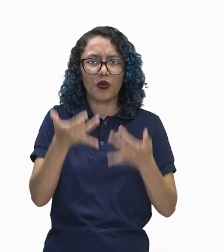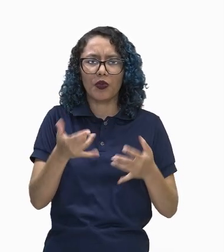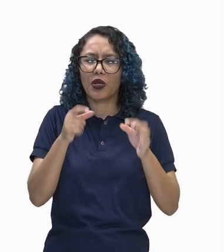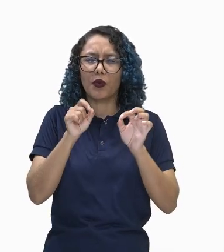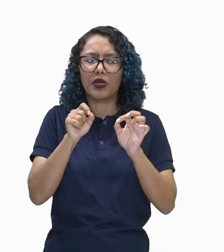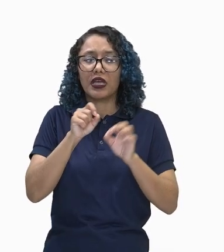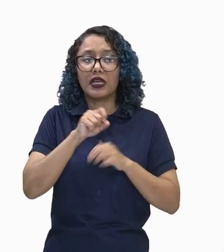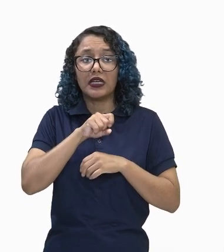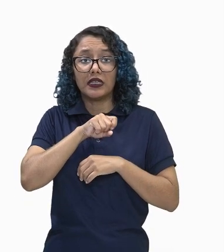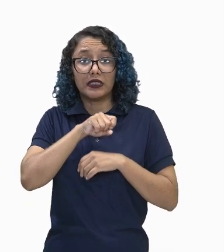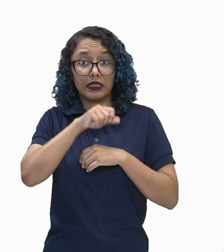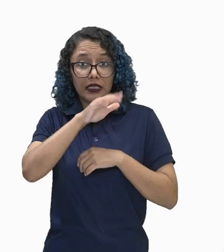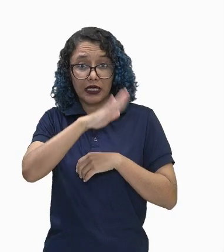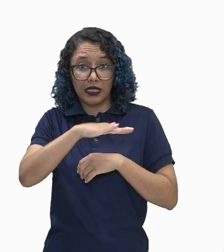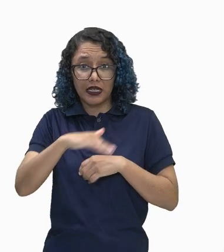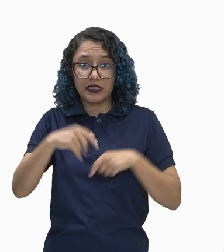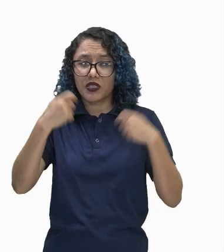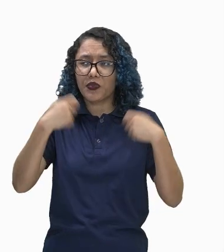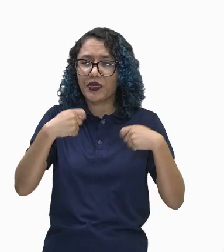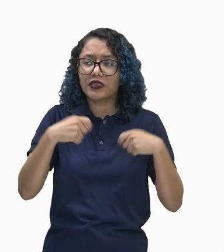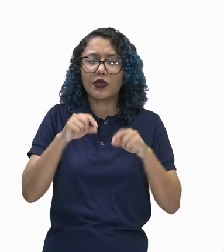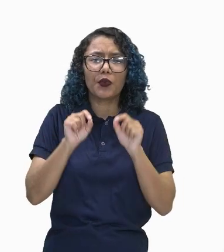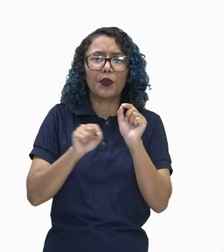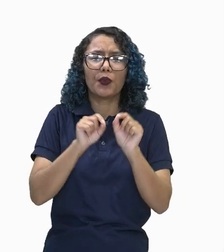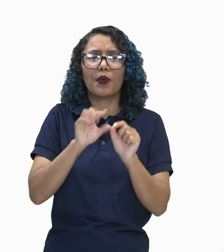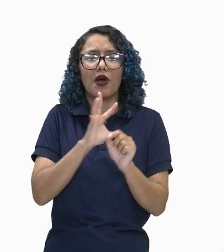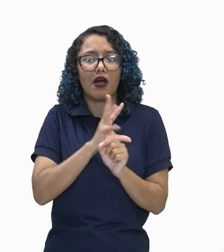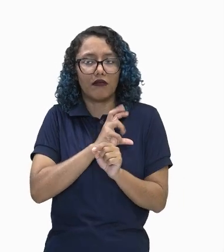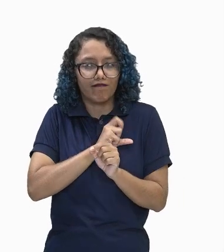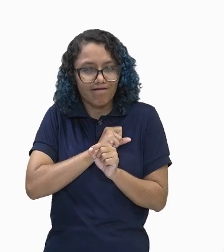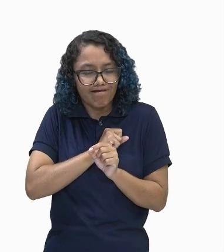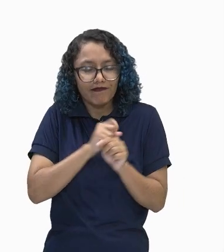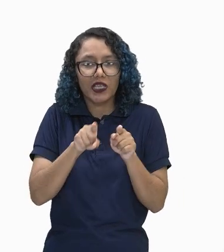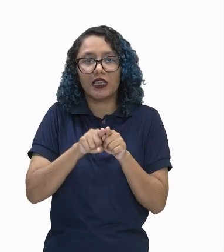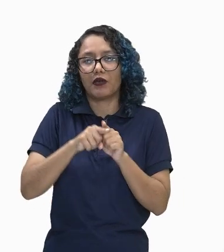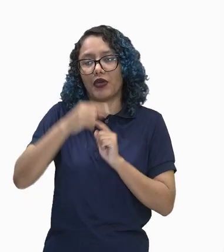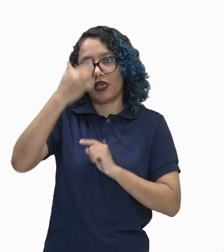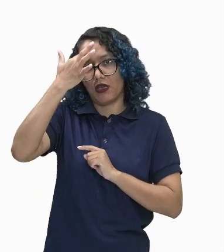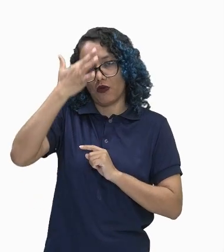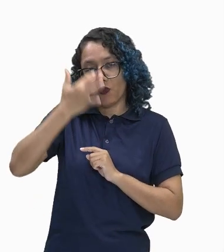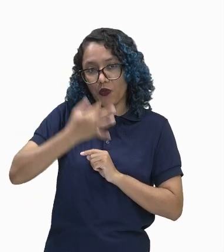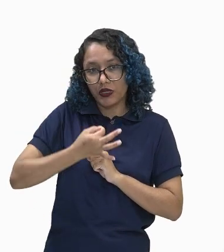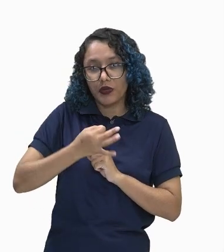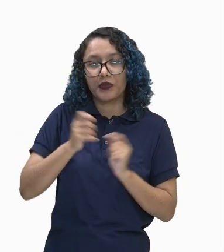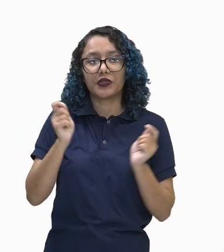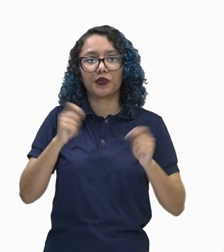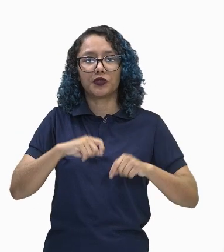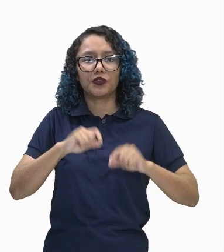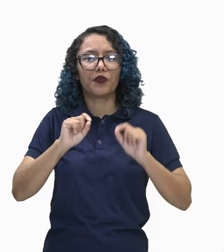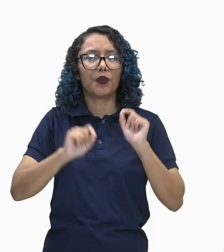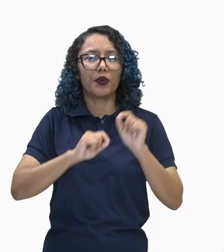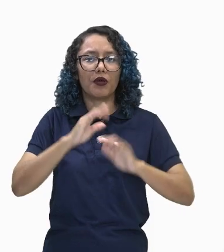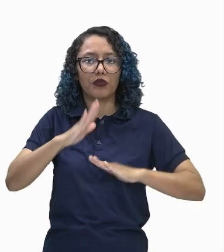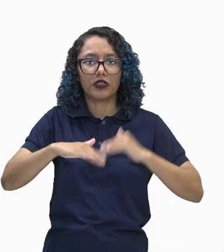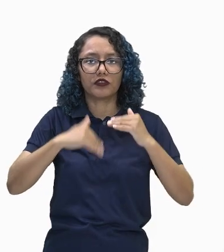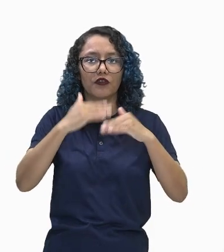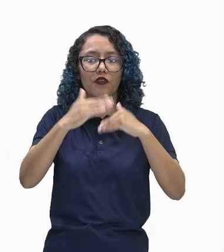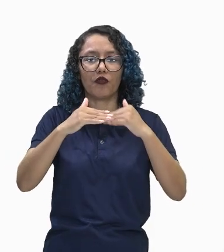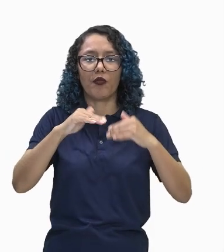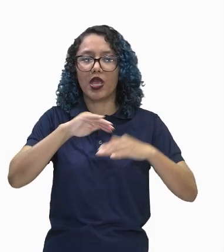criança necessita de amor e compreensão para o desenvolvimento pleno